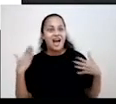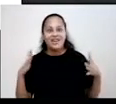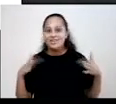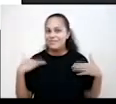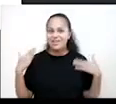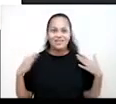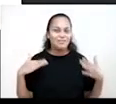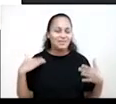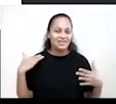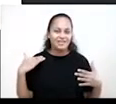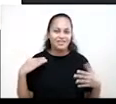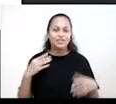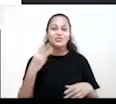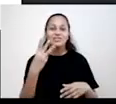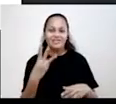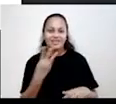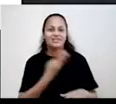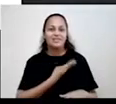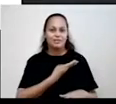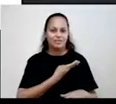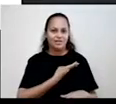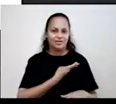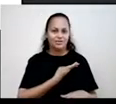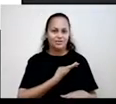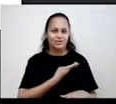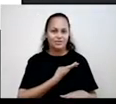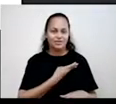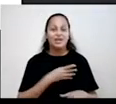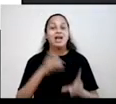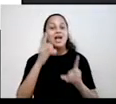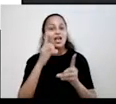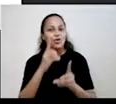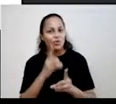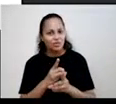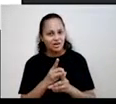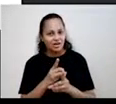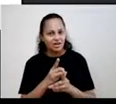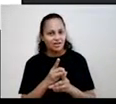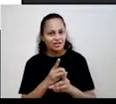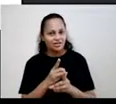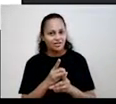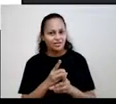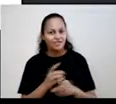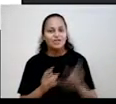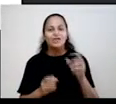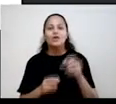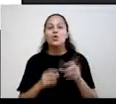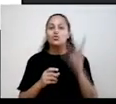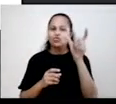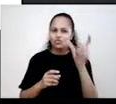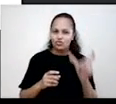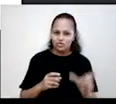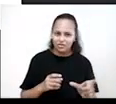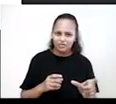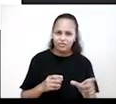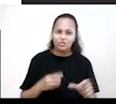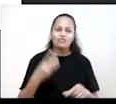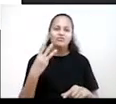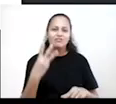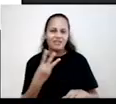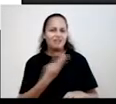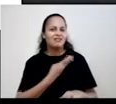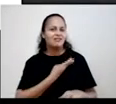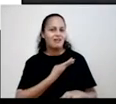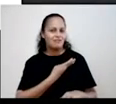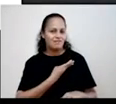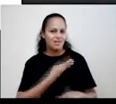3 amigos, certo? Então aqui, olha, encontraram-se, eu tenho um sujeito, ele está invertido, ó. Os 3 amigos encontraram, está